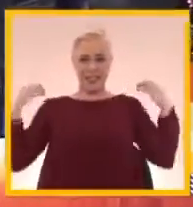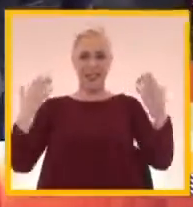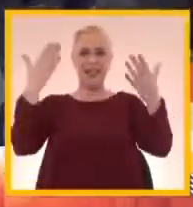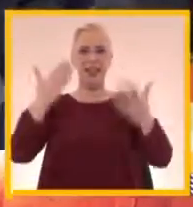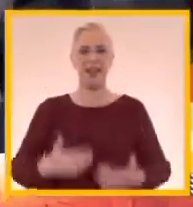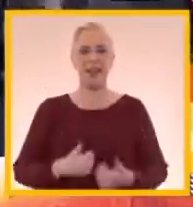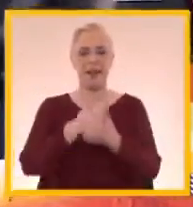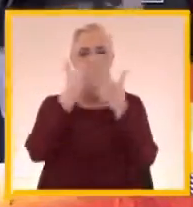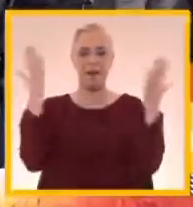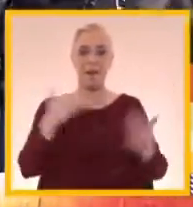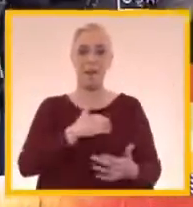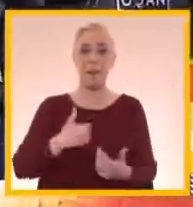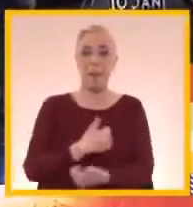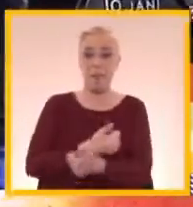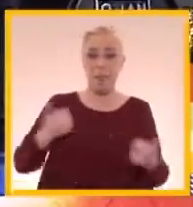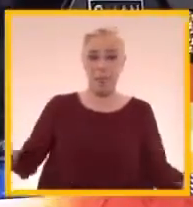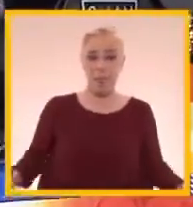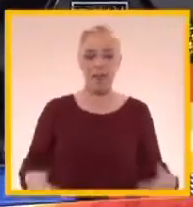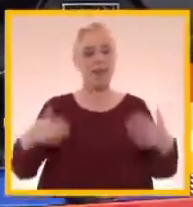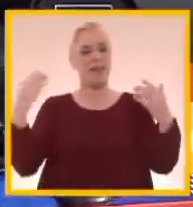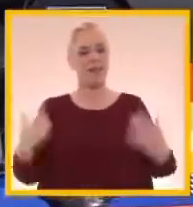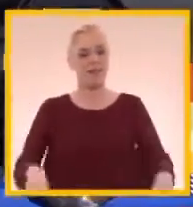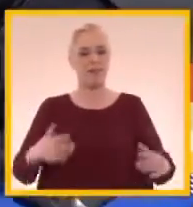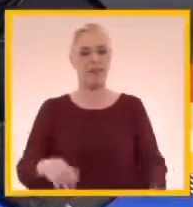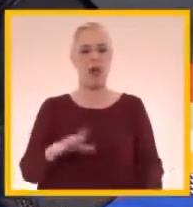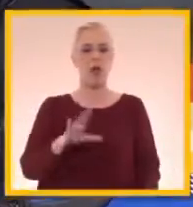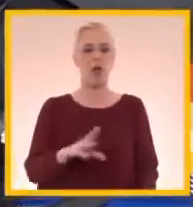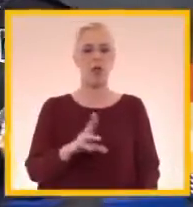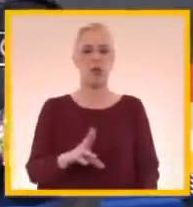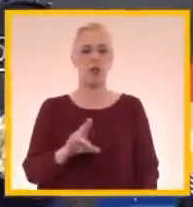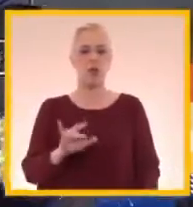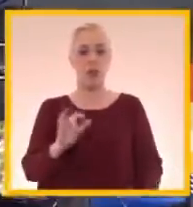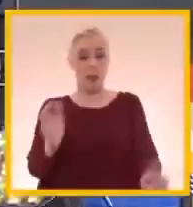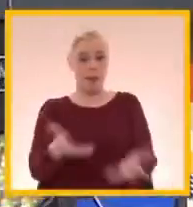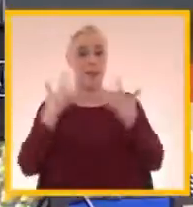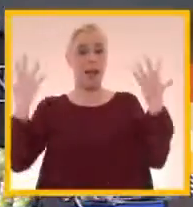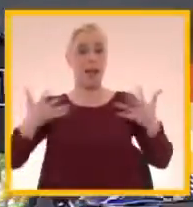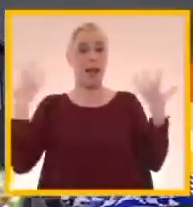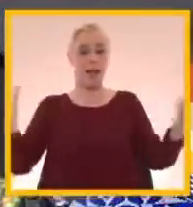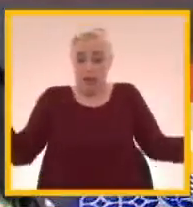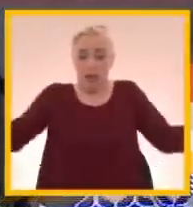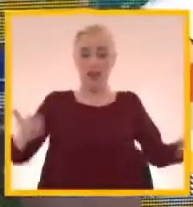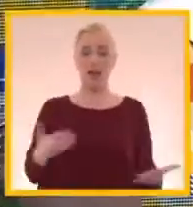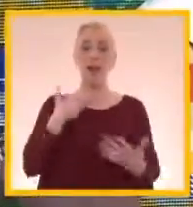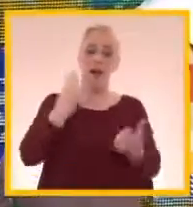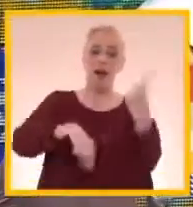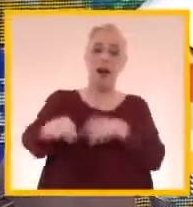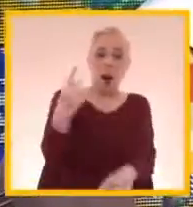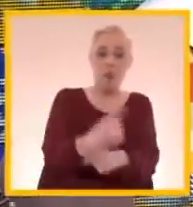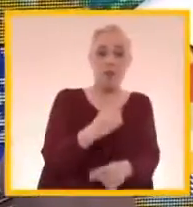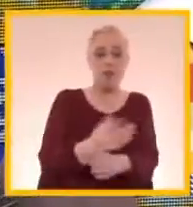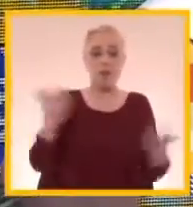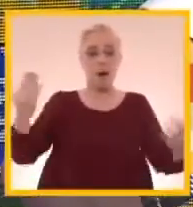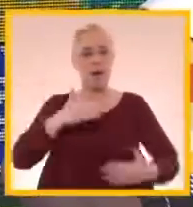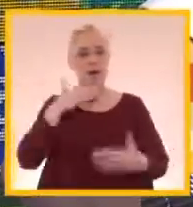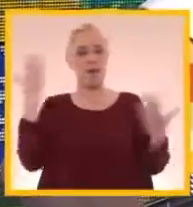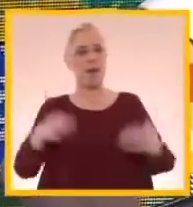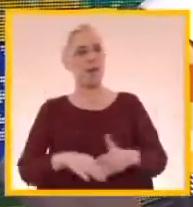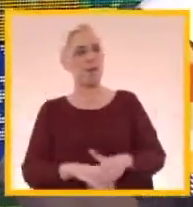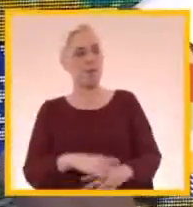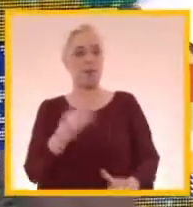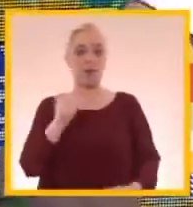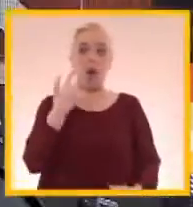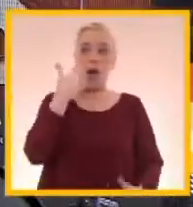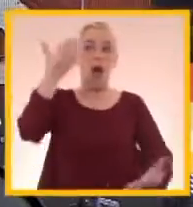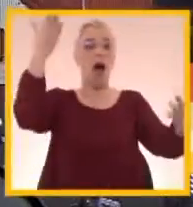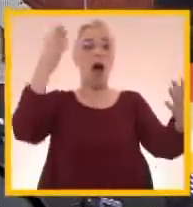Bem-vindos, bom dia, tudo bem? Grande Julião, bem-vindo, muito bom dia. Bem disposto. Bem disposto, obrigado. E tu também? Também aí numa manhã, na SIC, no